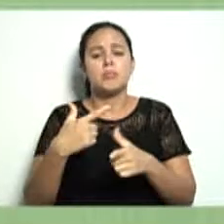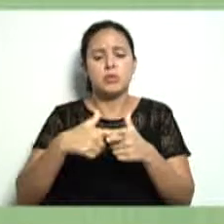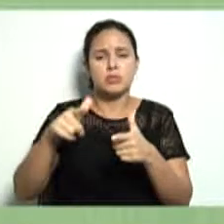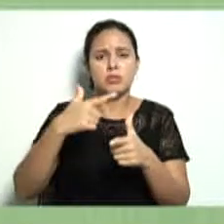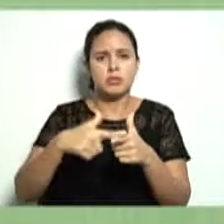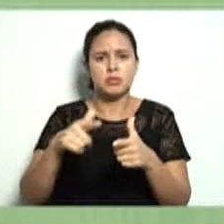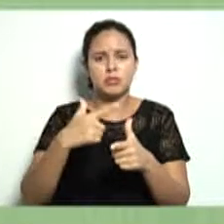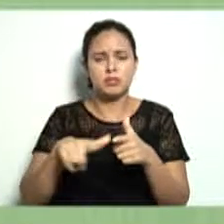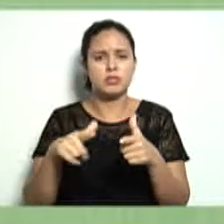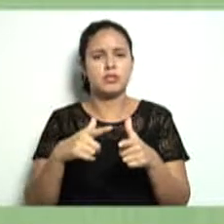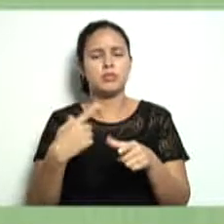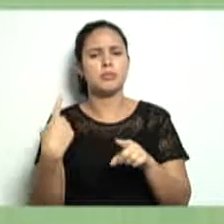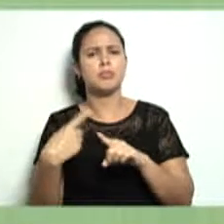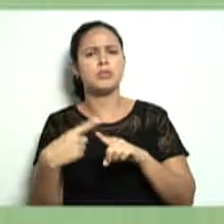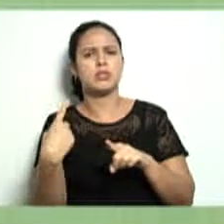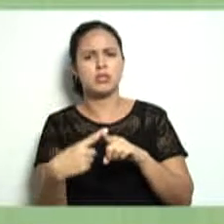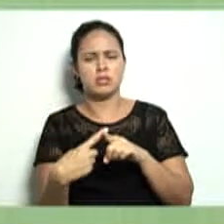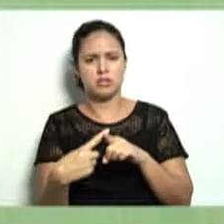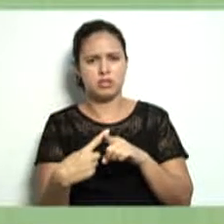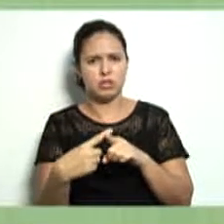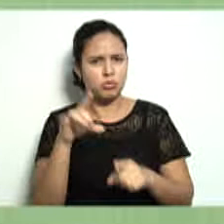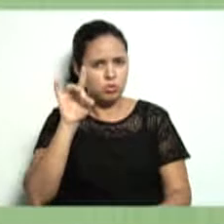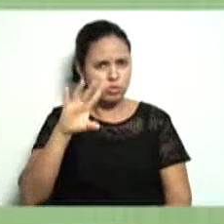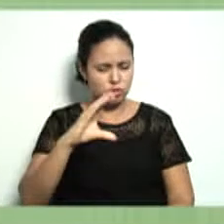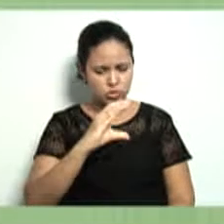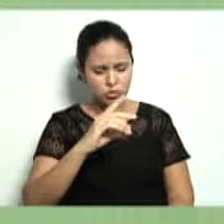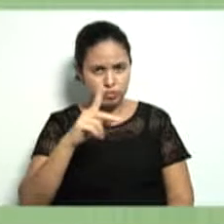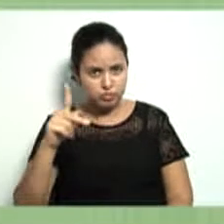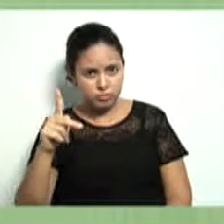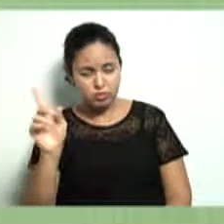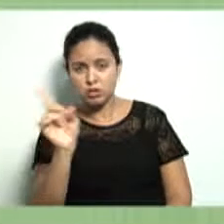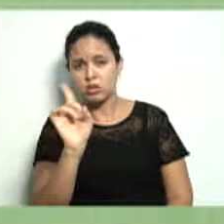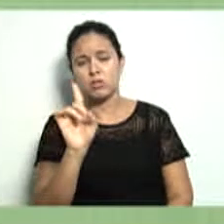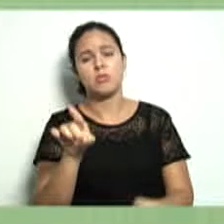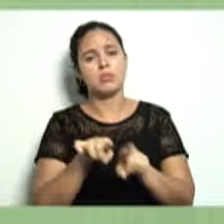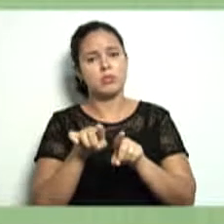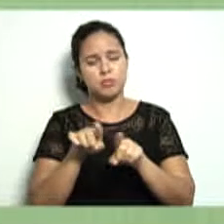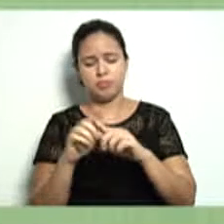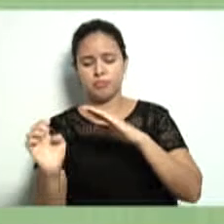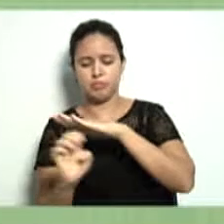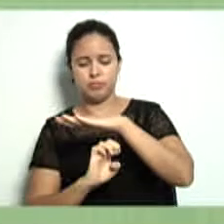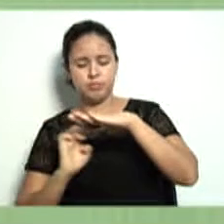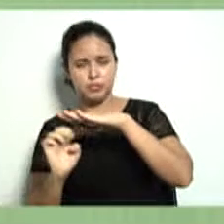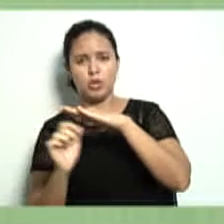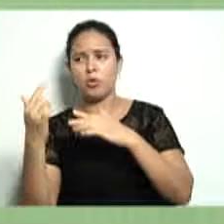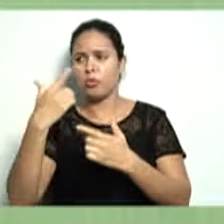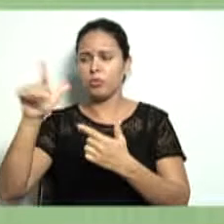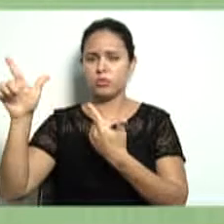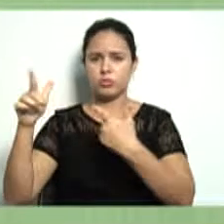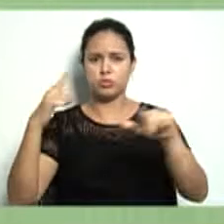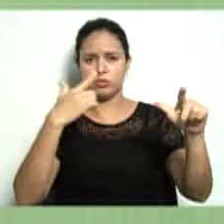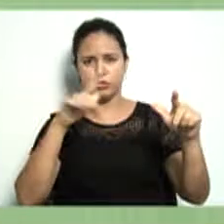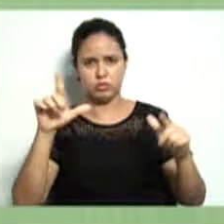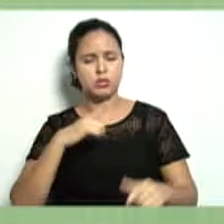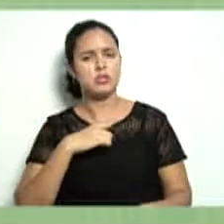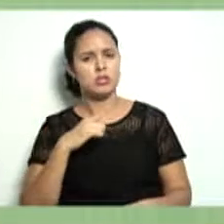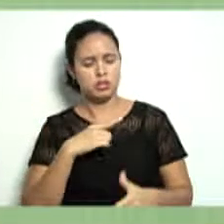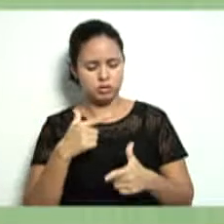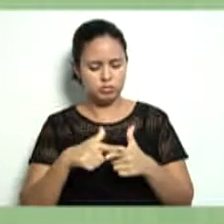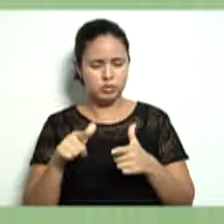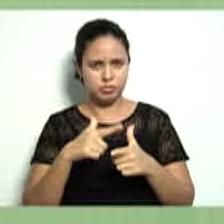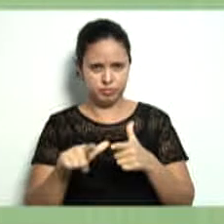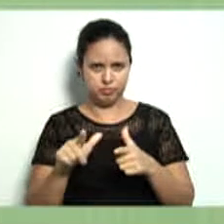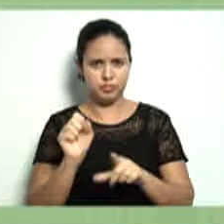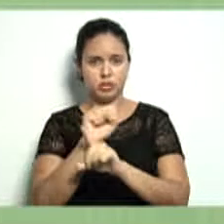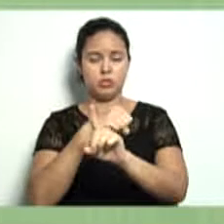ele atinge não somente as cooperativas, mas muitas empresas, outras empresas também da